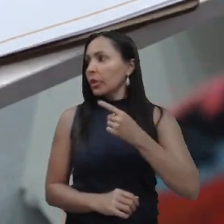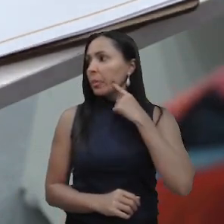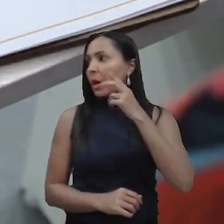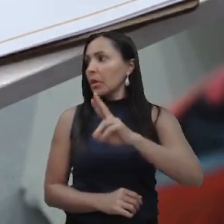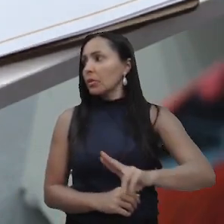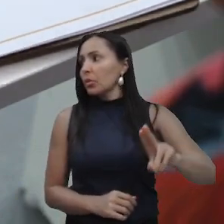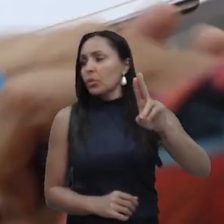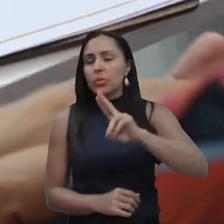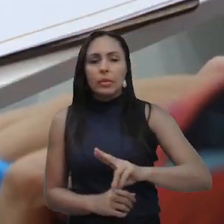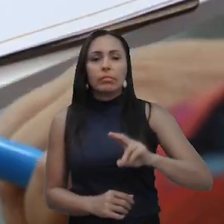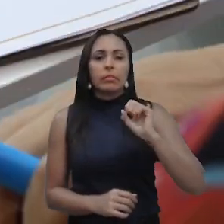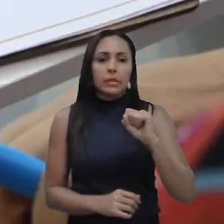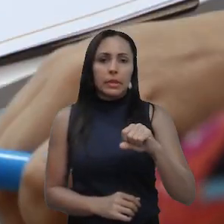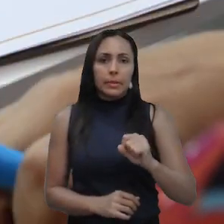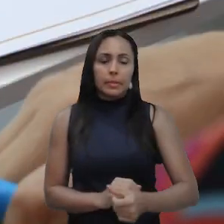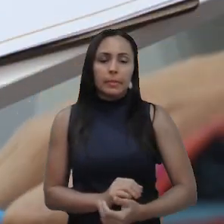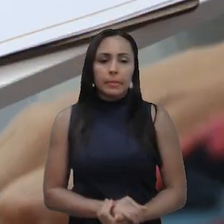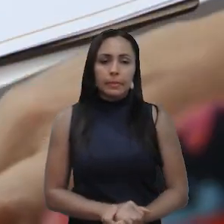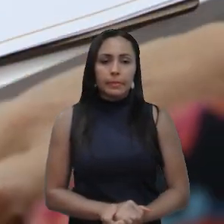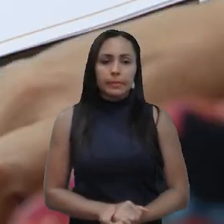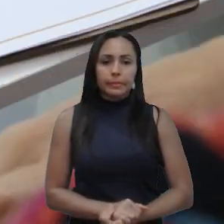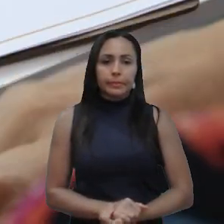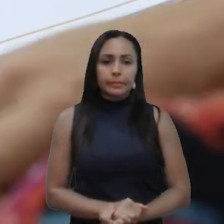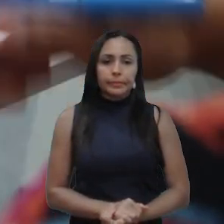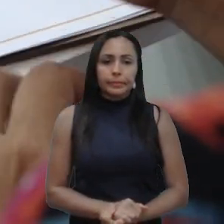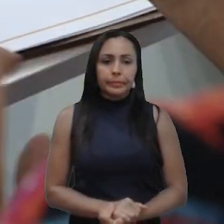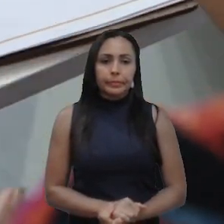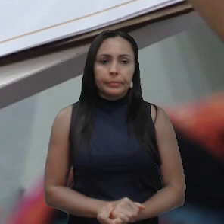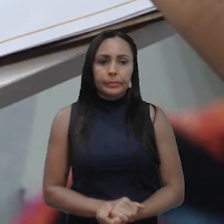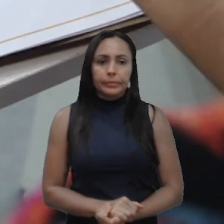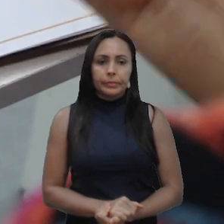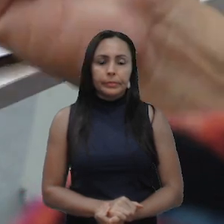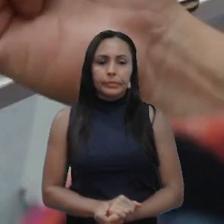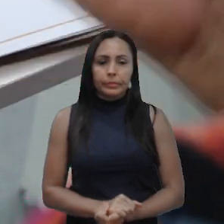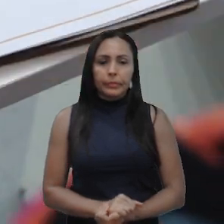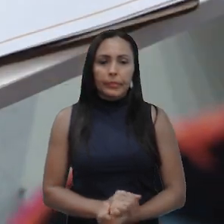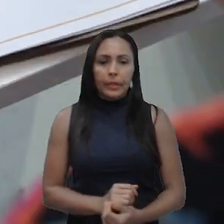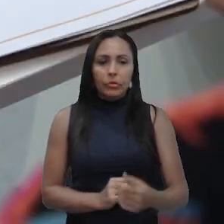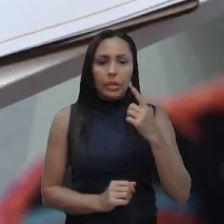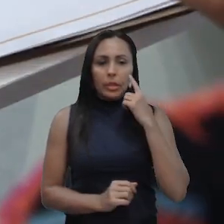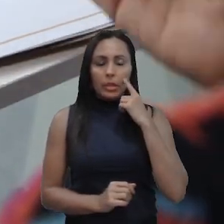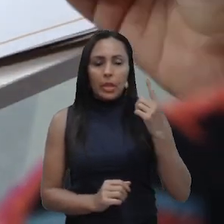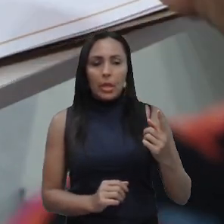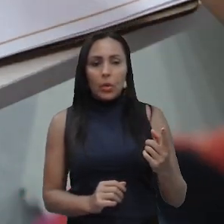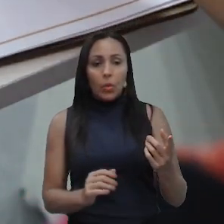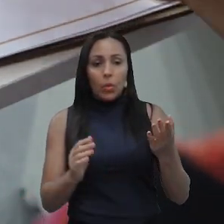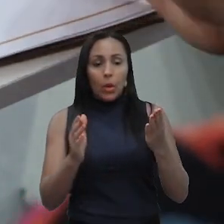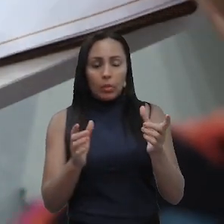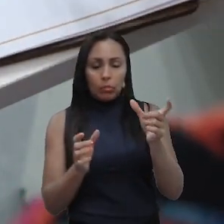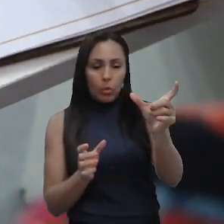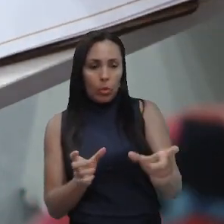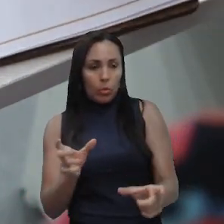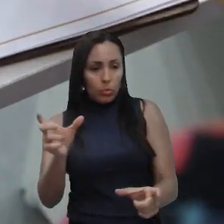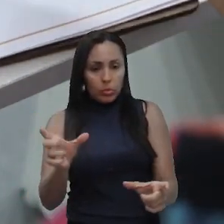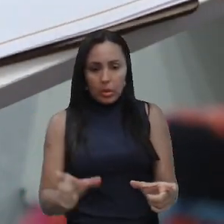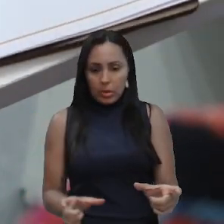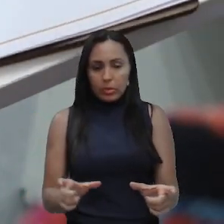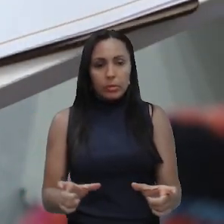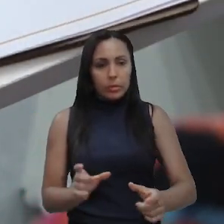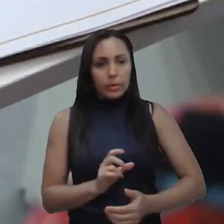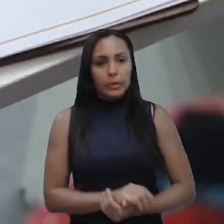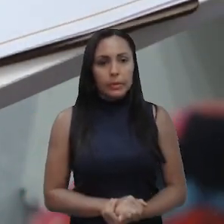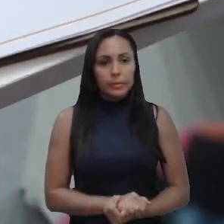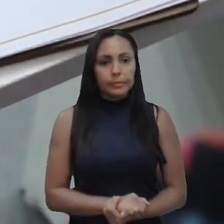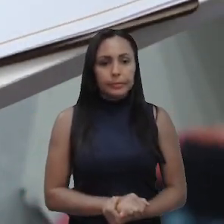mais convencional, por assim dizer. A gente tem uma coluna só, por isso que ele é chamado de retangular, porque ele tem apenas